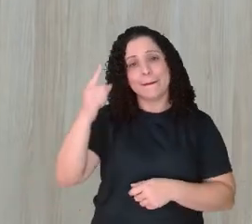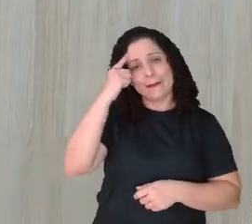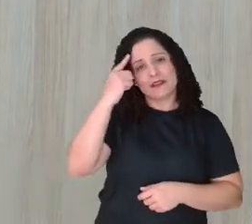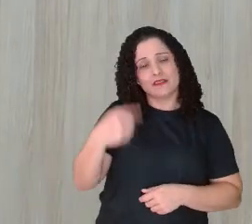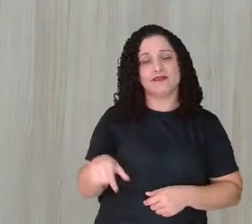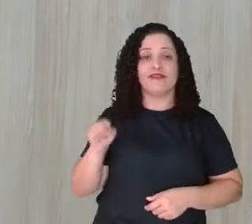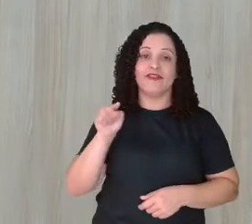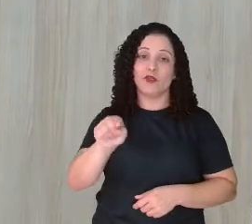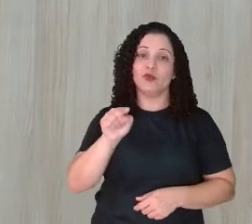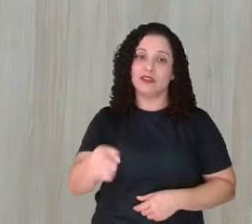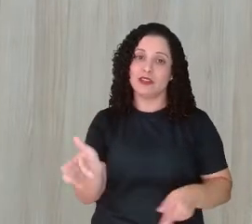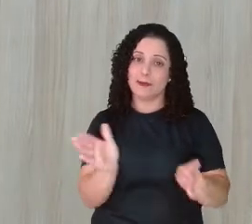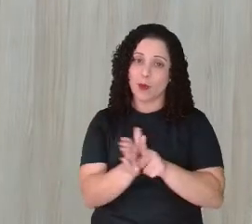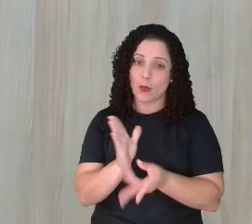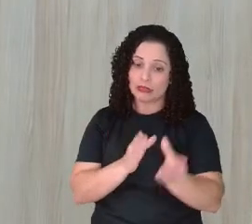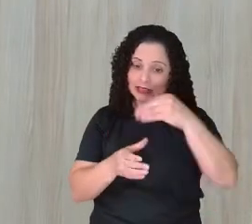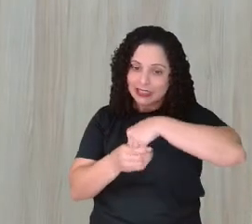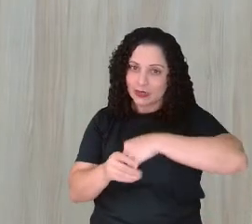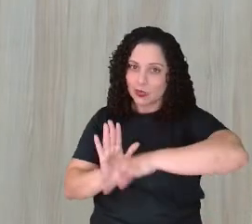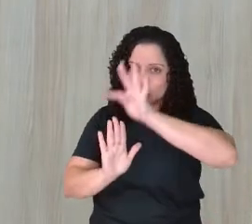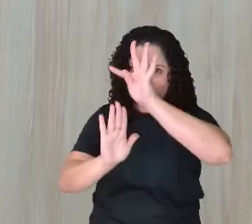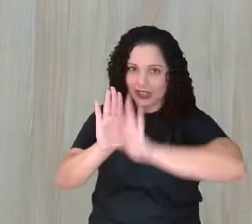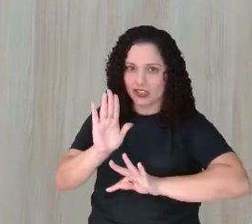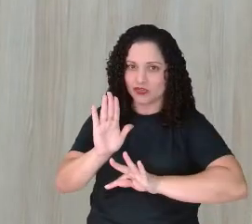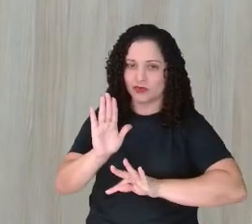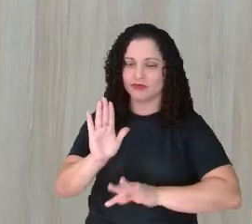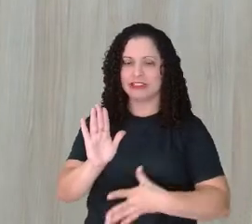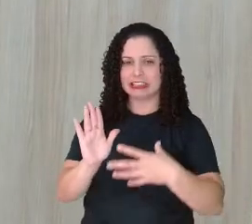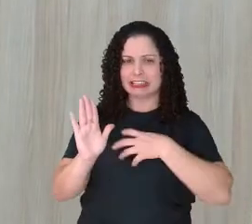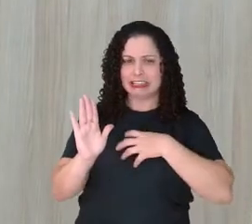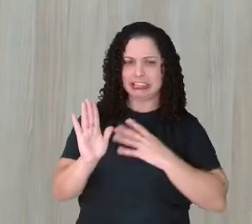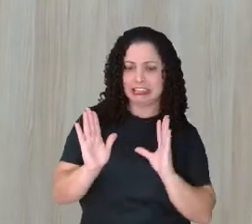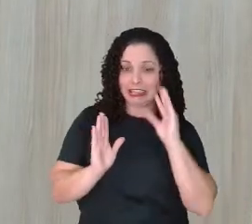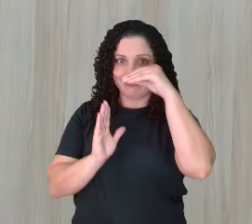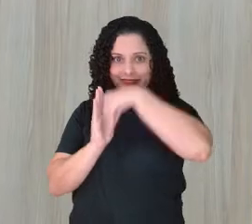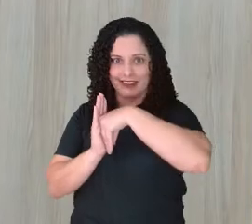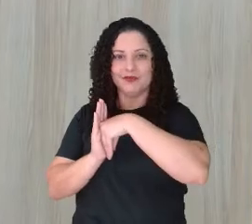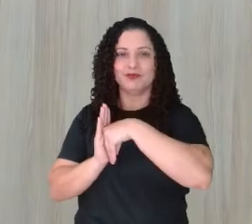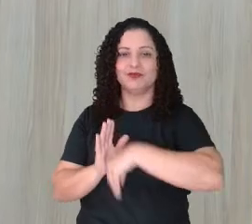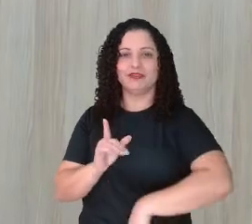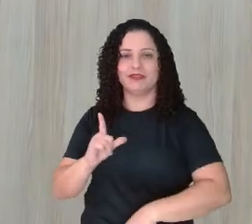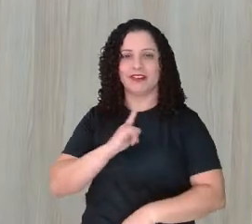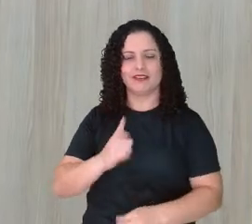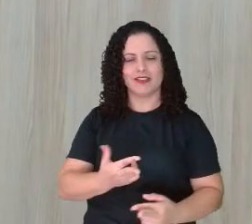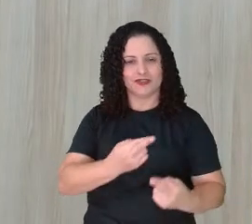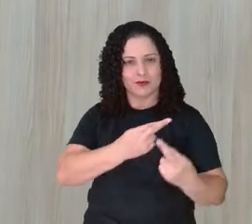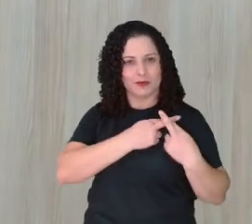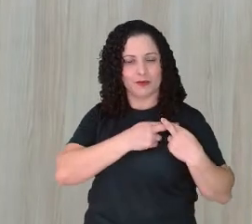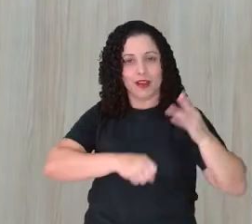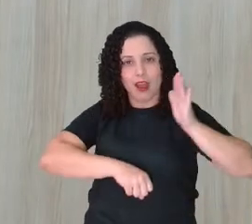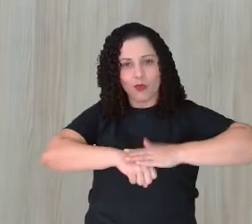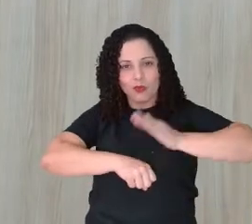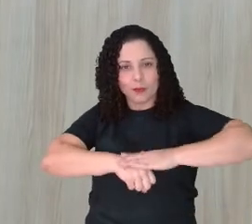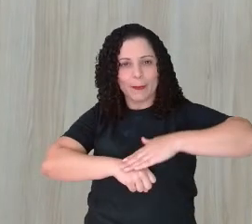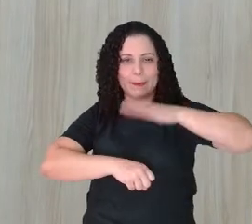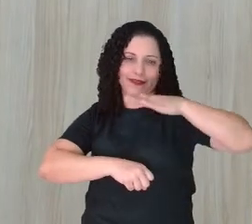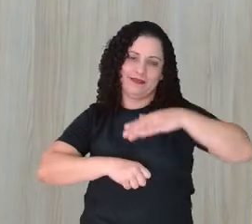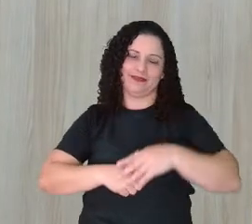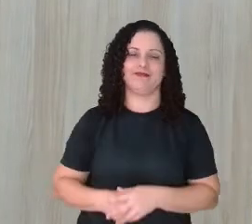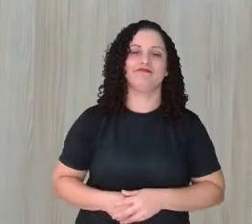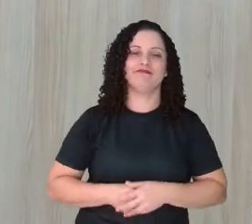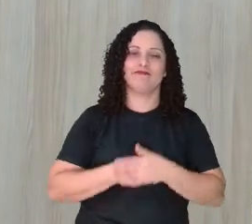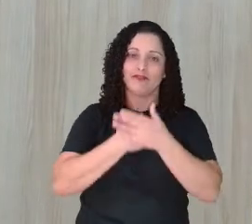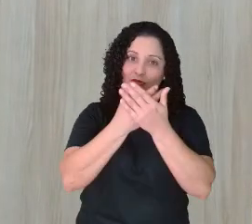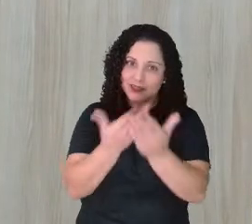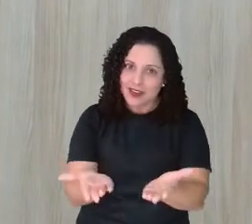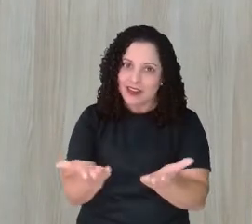faz parte do texto. Sempre tenha essa autonomia, essa responsabilidade, você faz parte. Para que